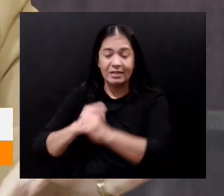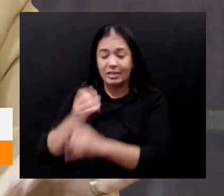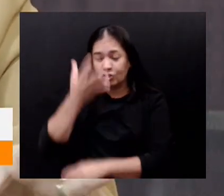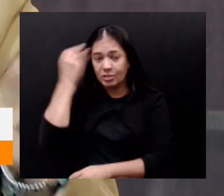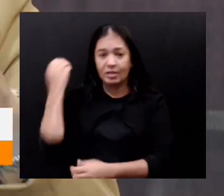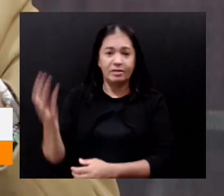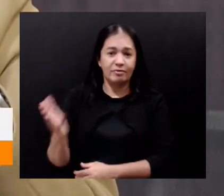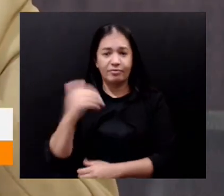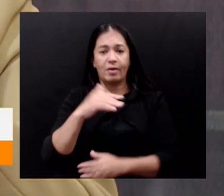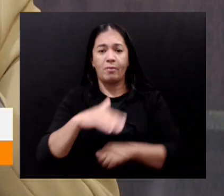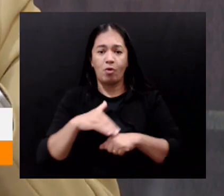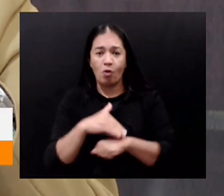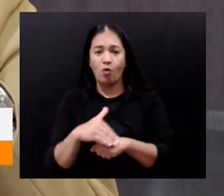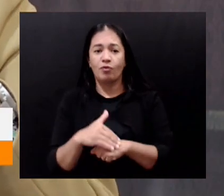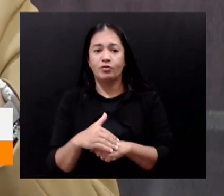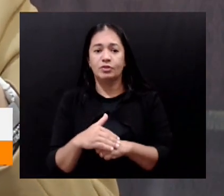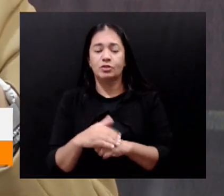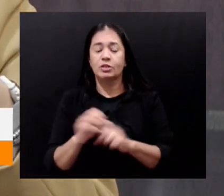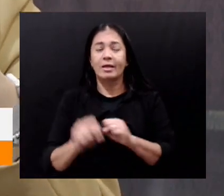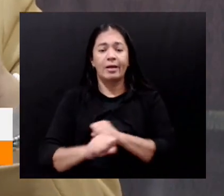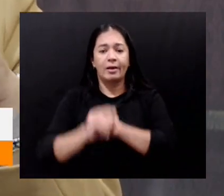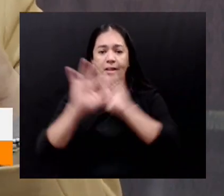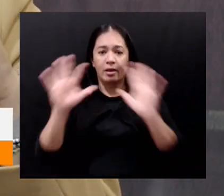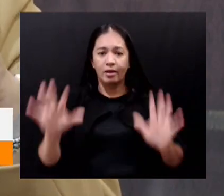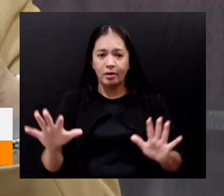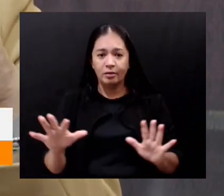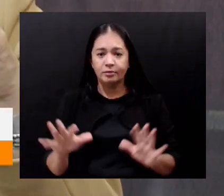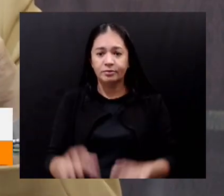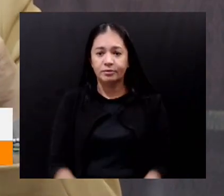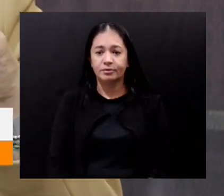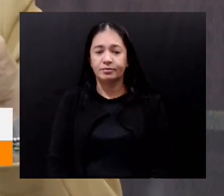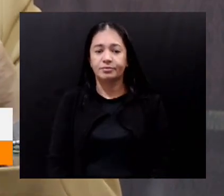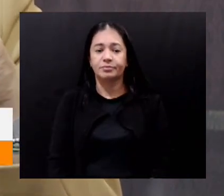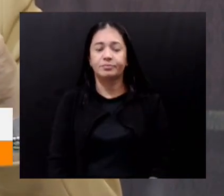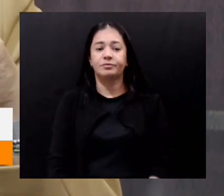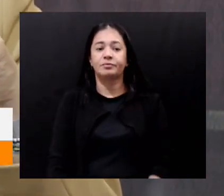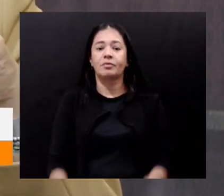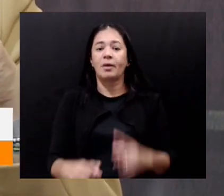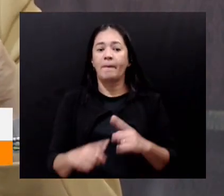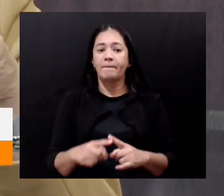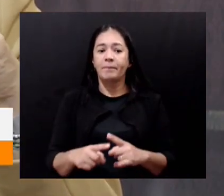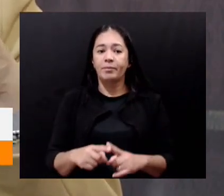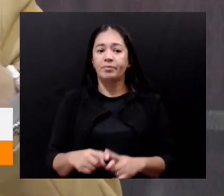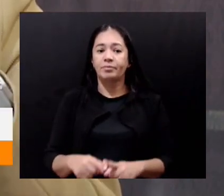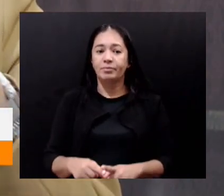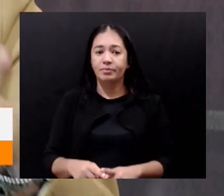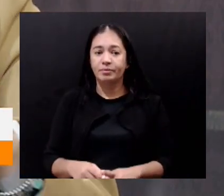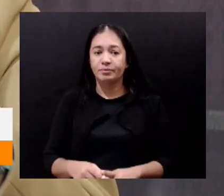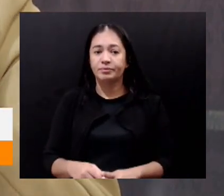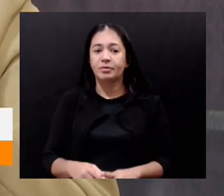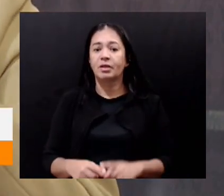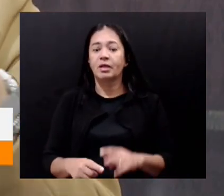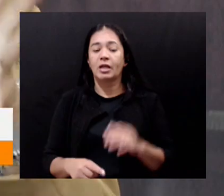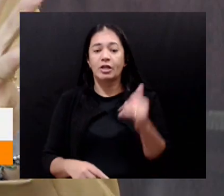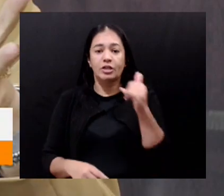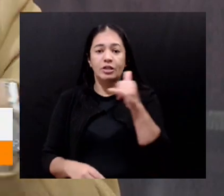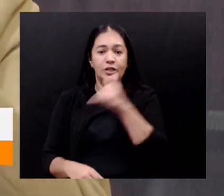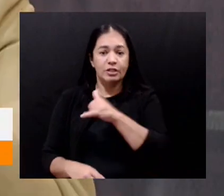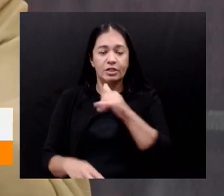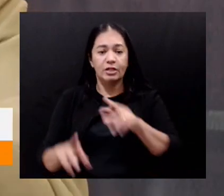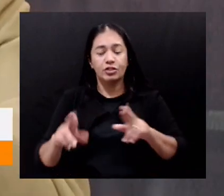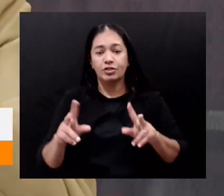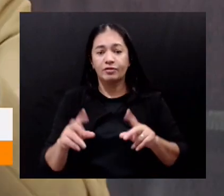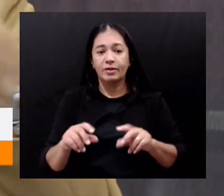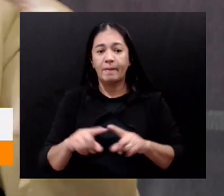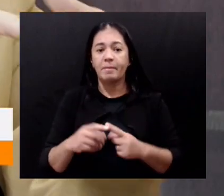forma bem clara. Ao contrário da italiana, que tem que fazer a prova de certidão de nascimento, casamento e Sim, óbito, a sim, portuguesa não, é certidão de nascimento,